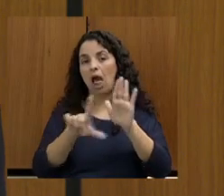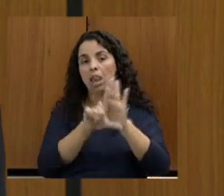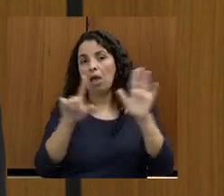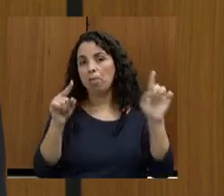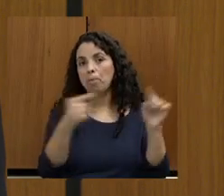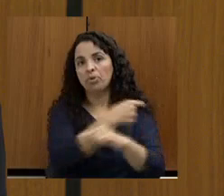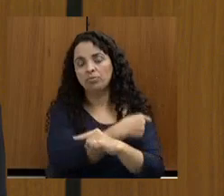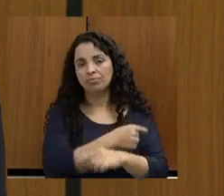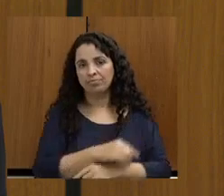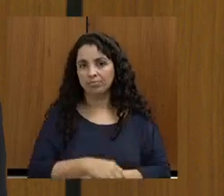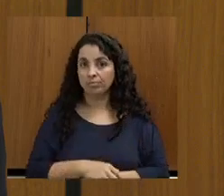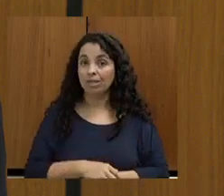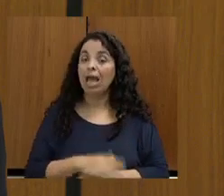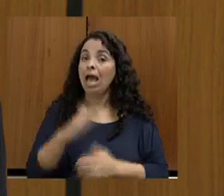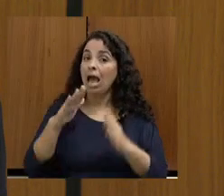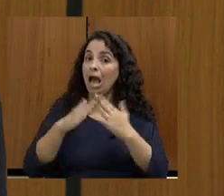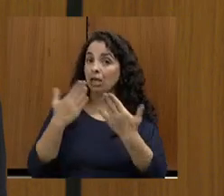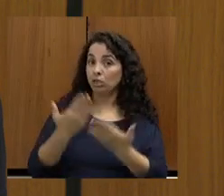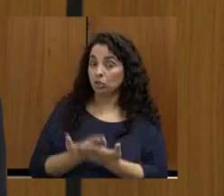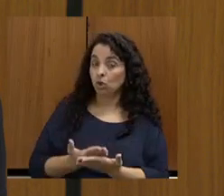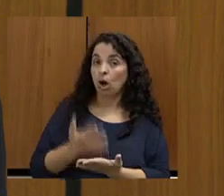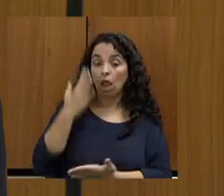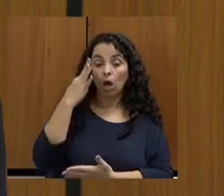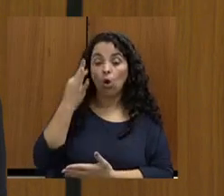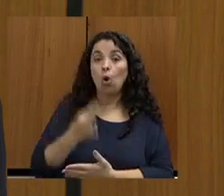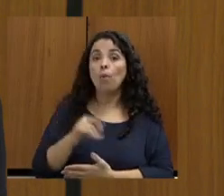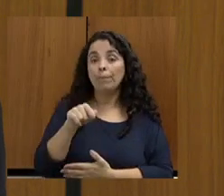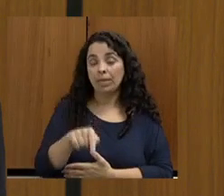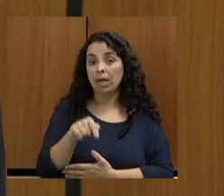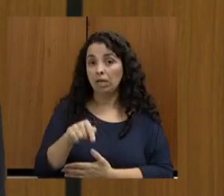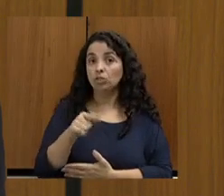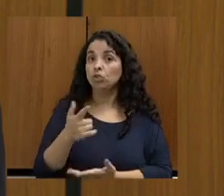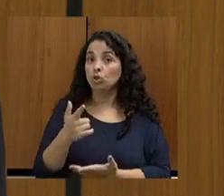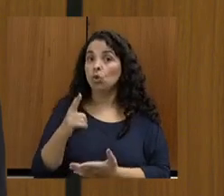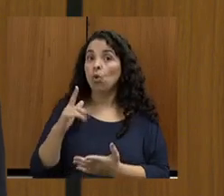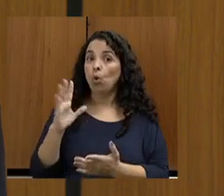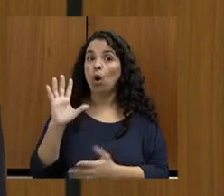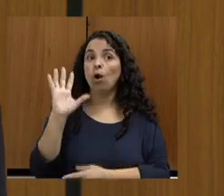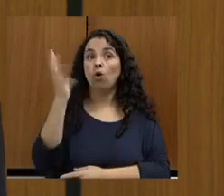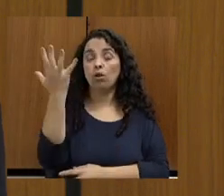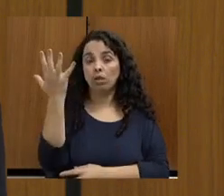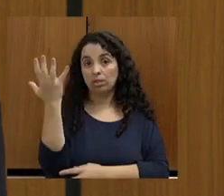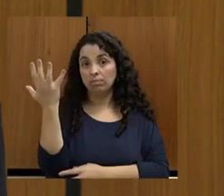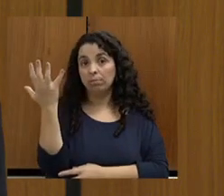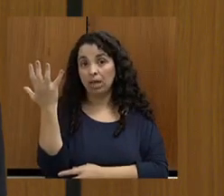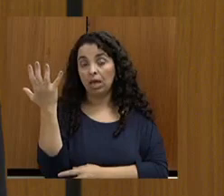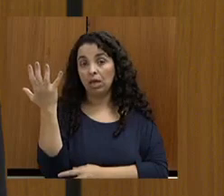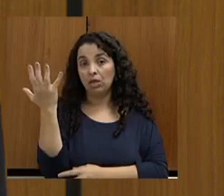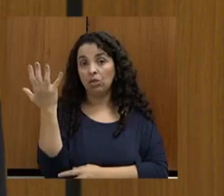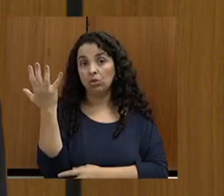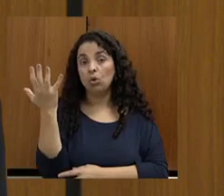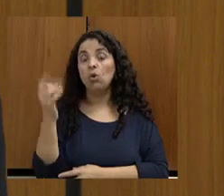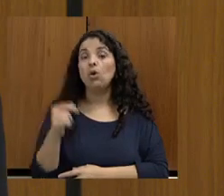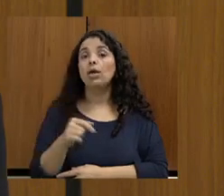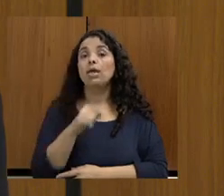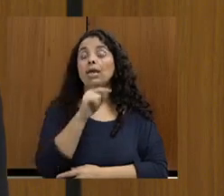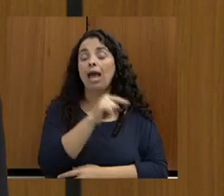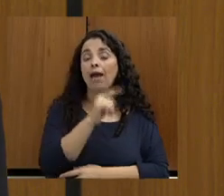os fatos que são trazidos pela família do menor Davi,